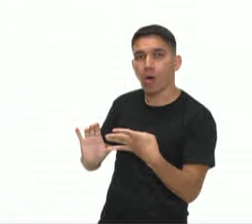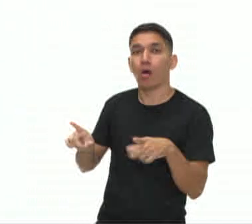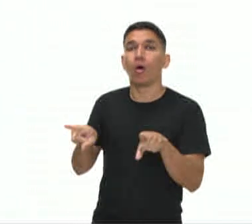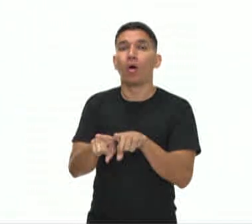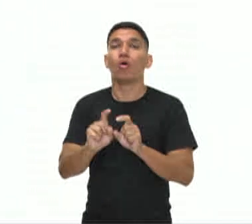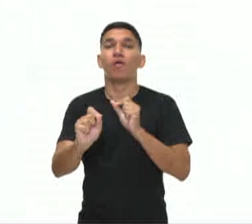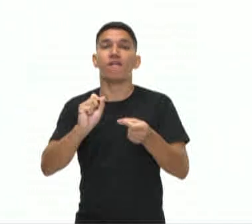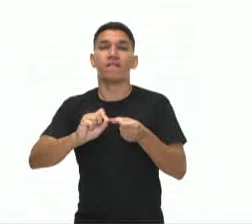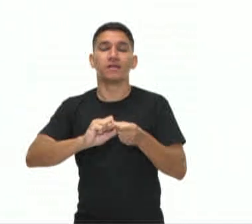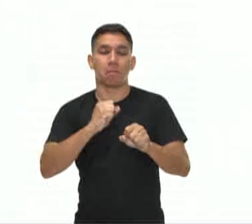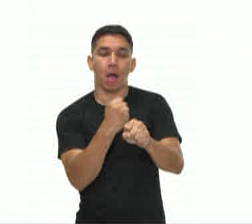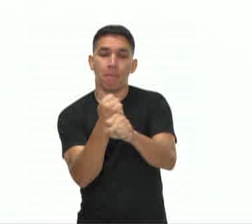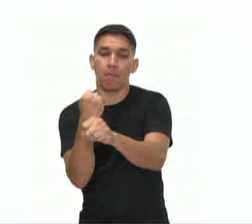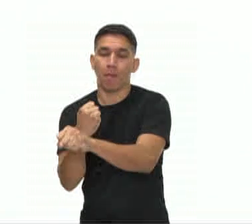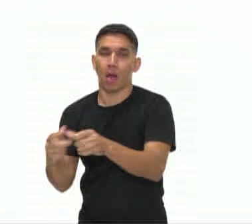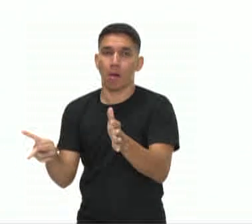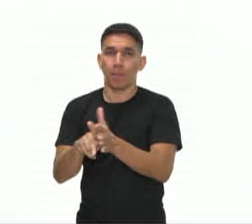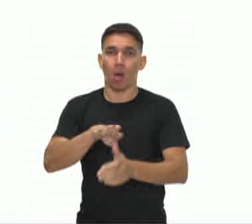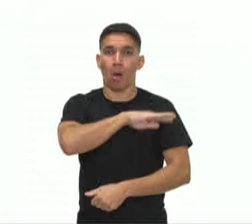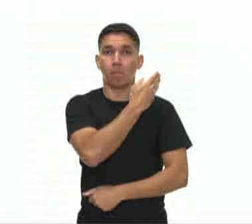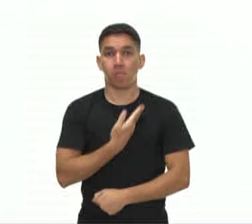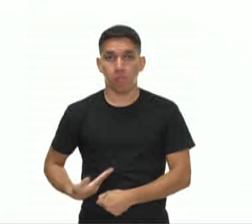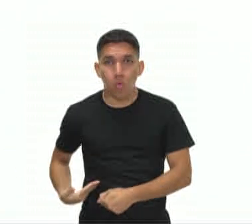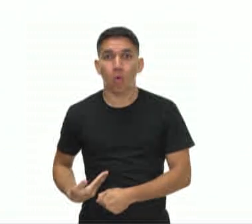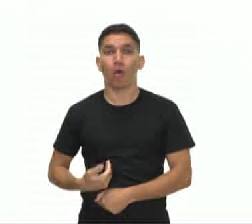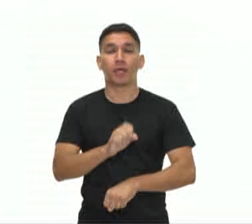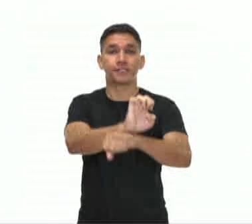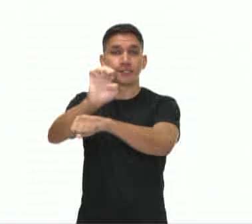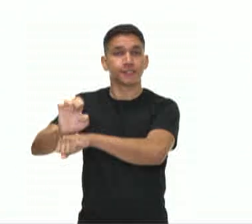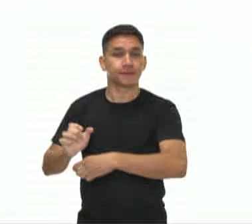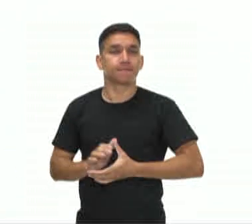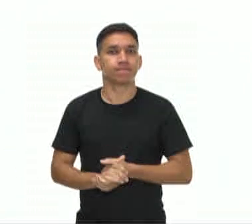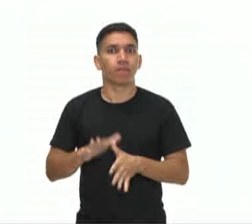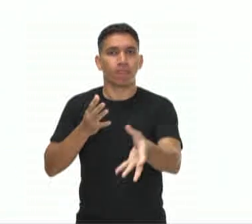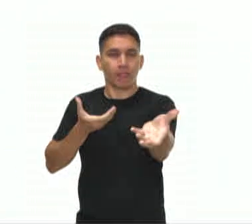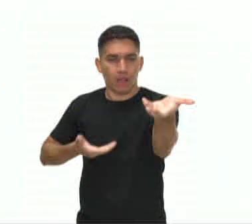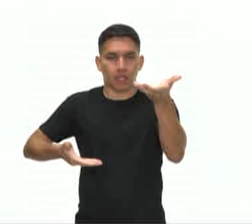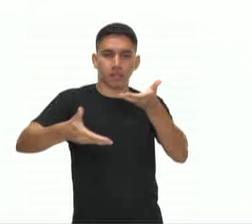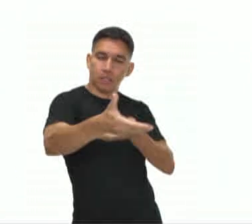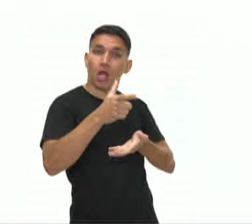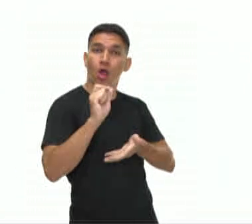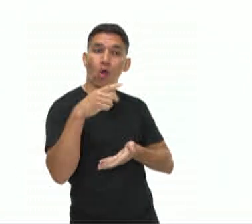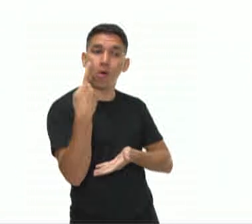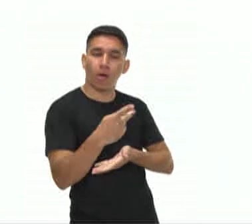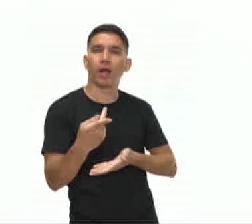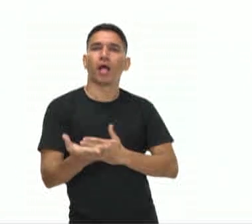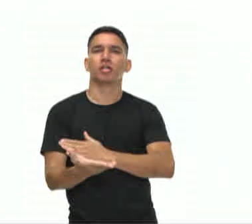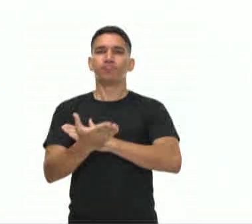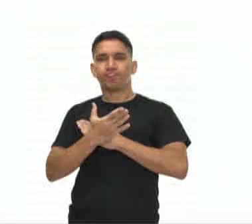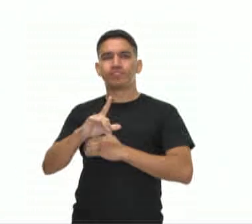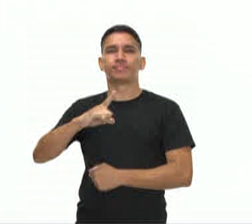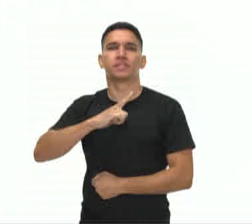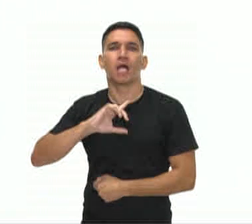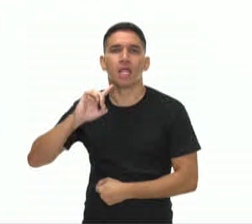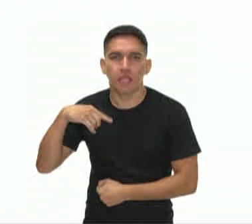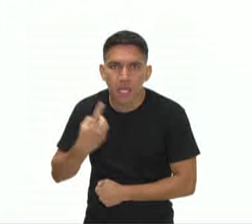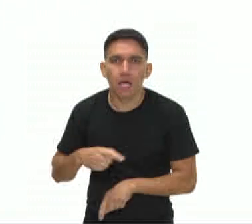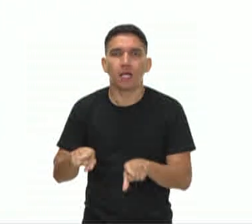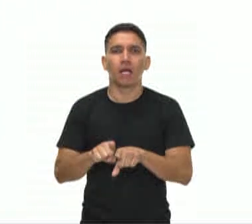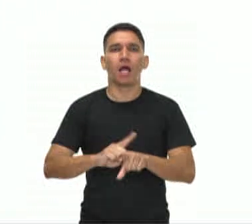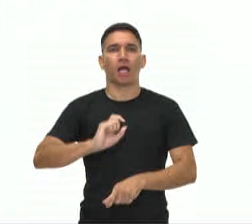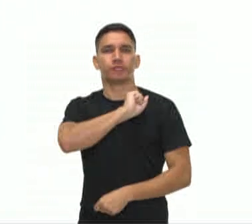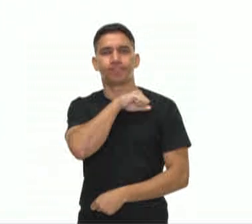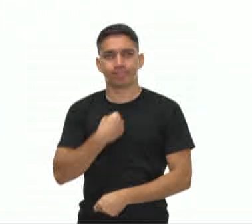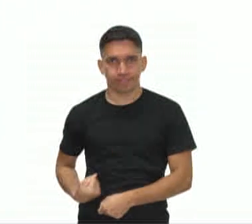públicas estaduais. Em troca, a União recebia o apoio dos deputados e senadores para